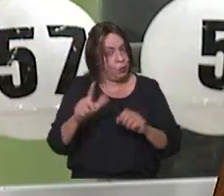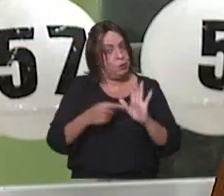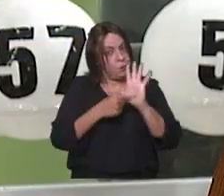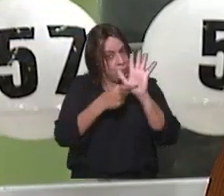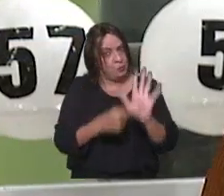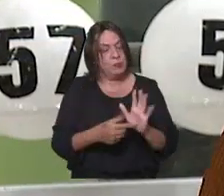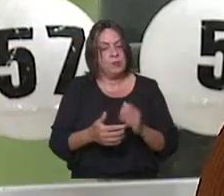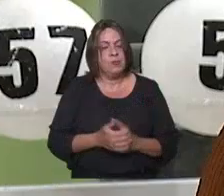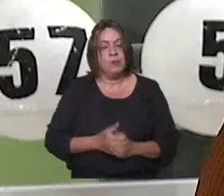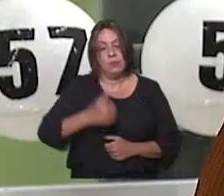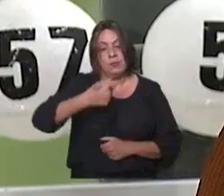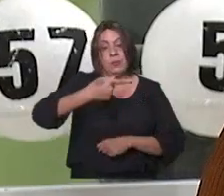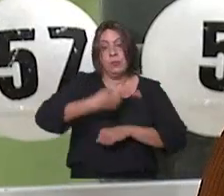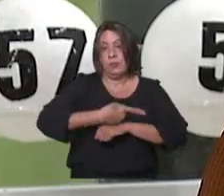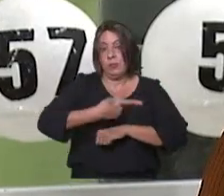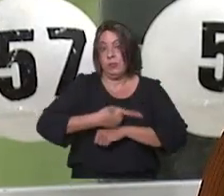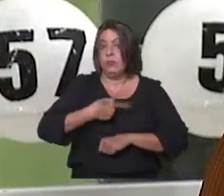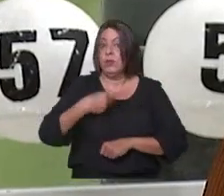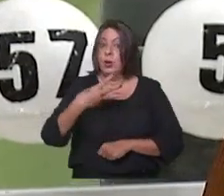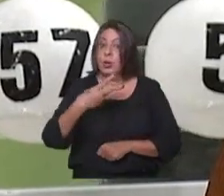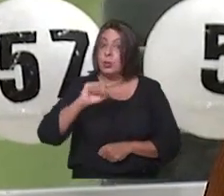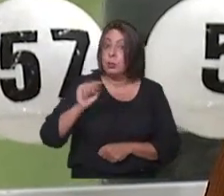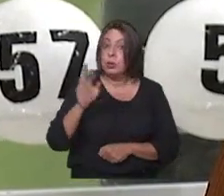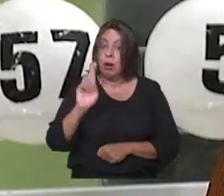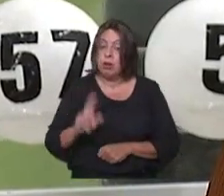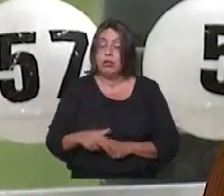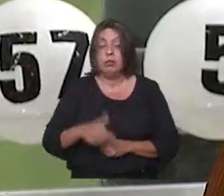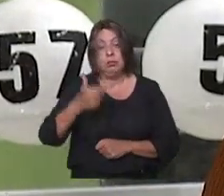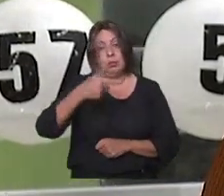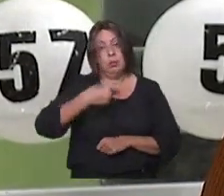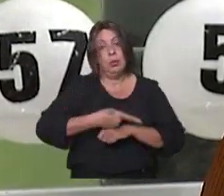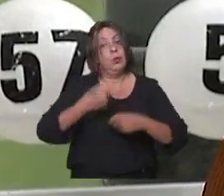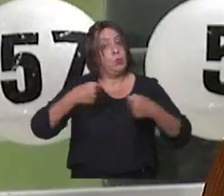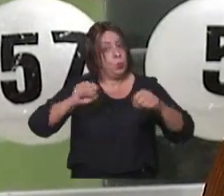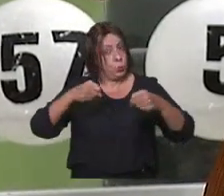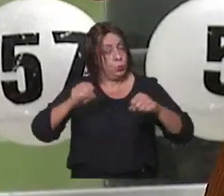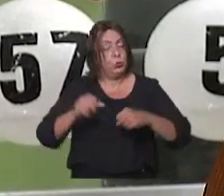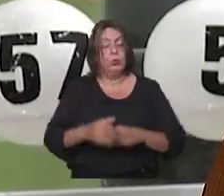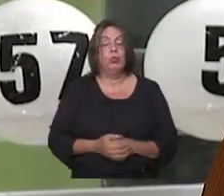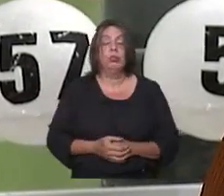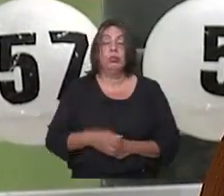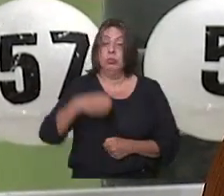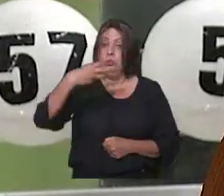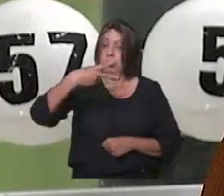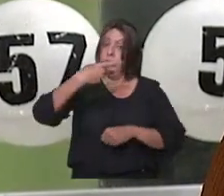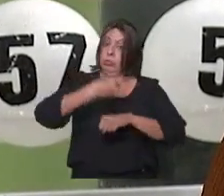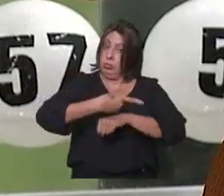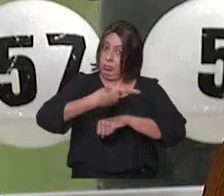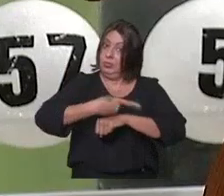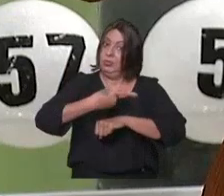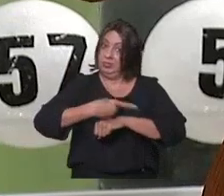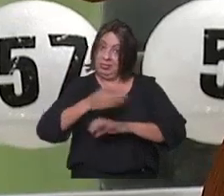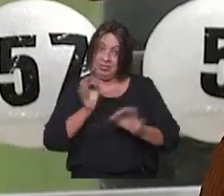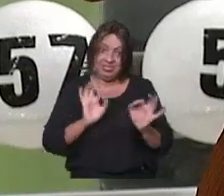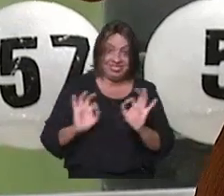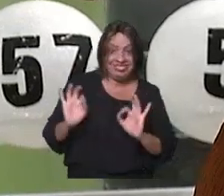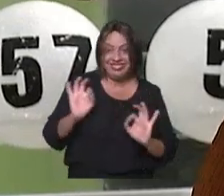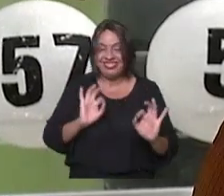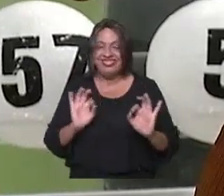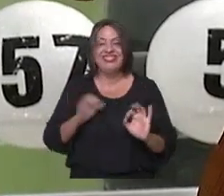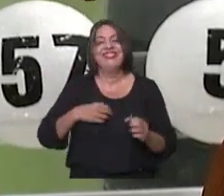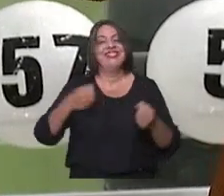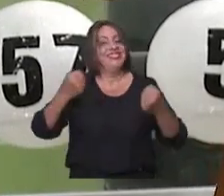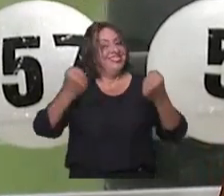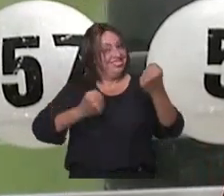de casa. No primeiro prêmio tem 4 mil reais, no segundo uma moto Honda CG Start, No terceiro, aí o negócio melhorou. Vem